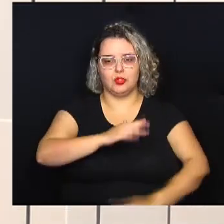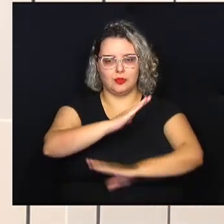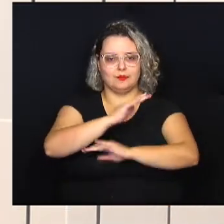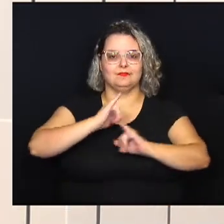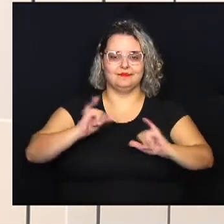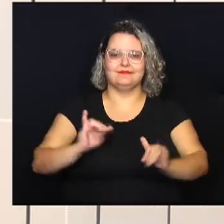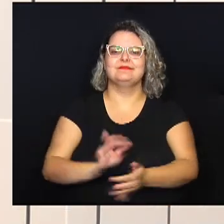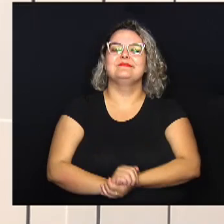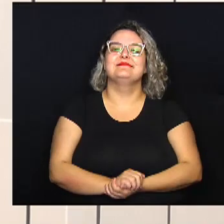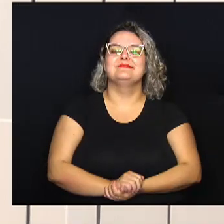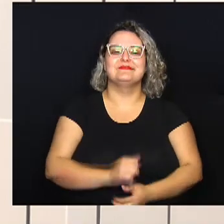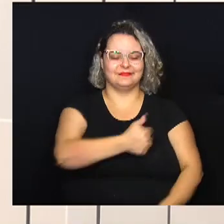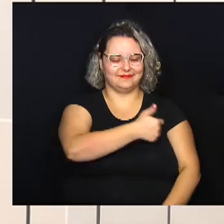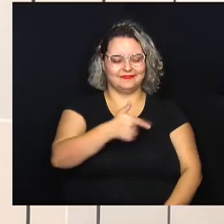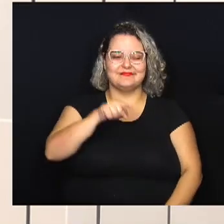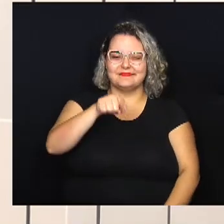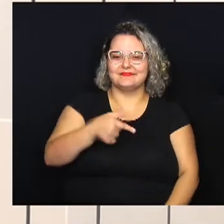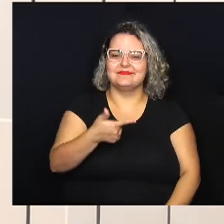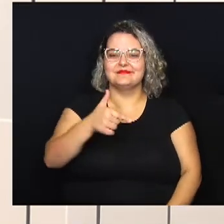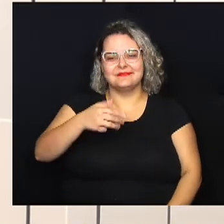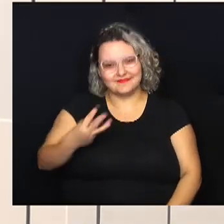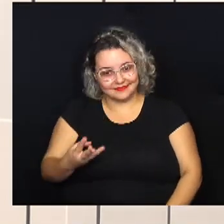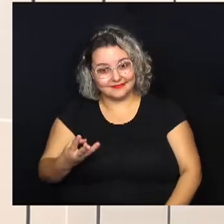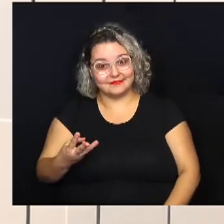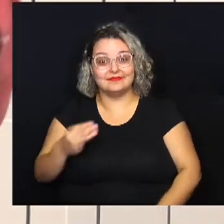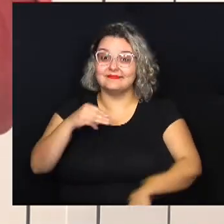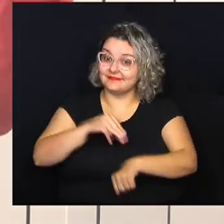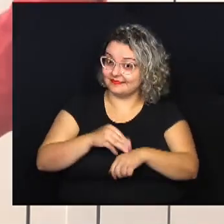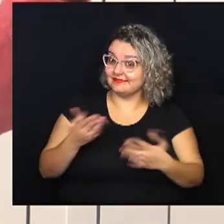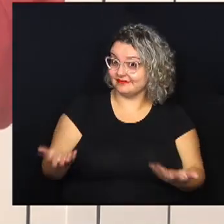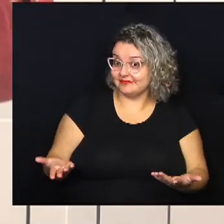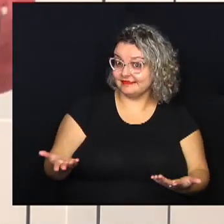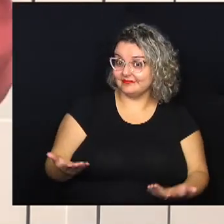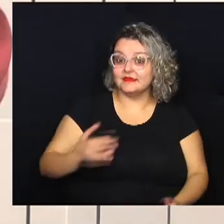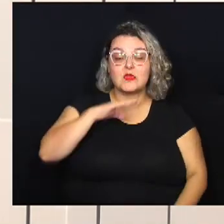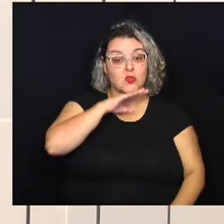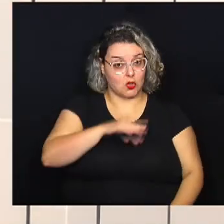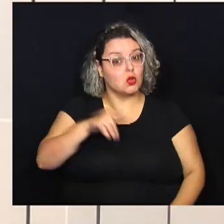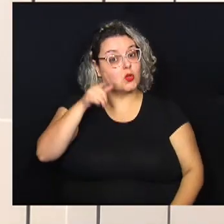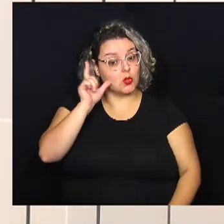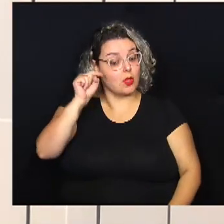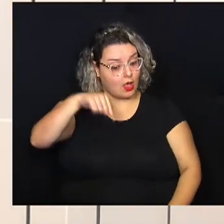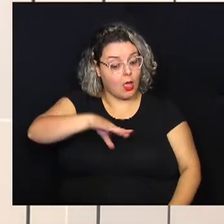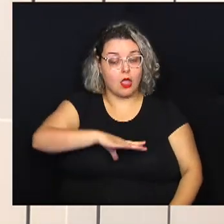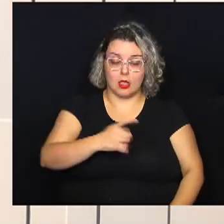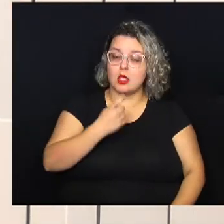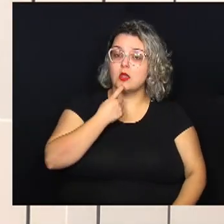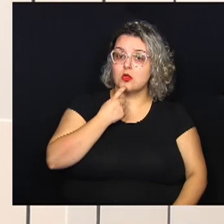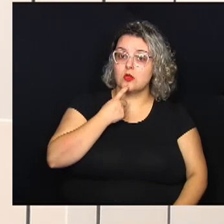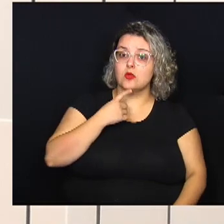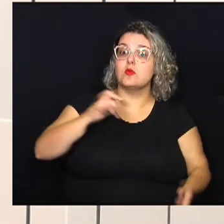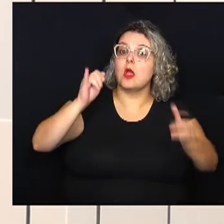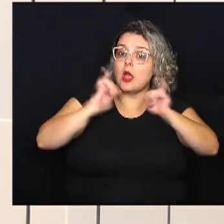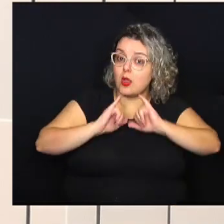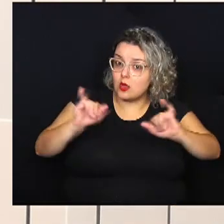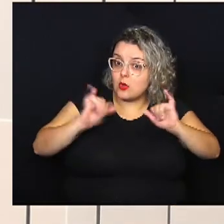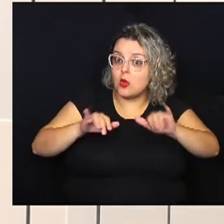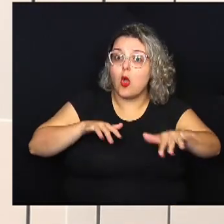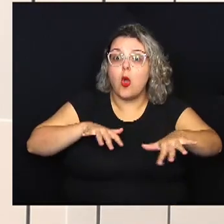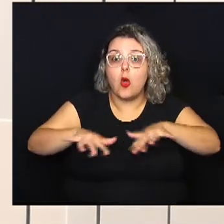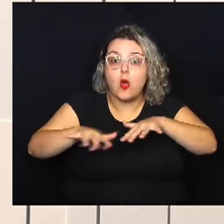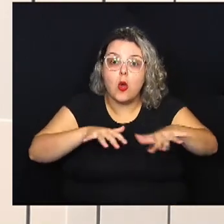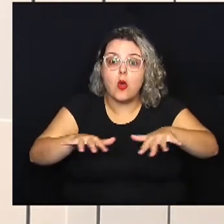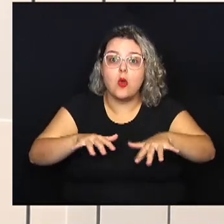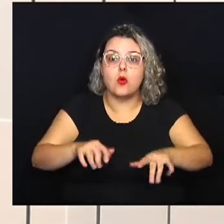Notícia. 12h mais 23 minutos. Bom, na tarde de ontem, aqui em Campinas, foi divulgado o movimento